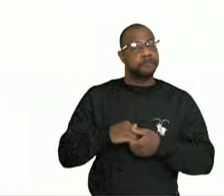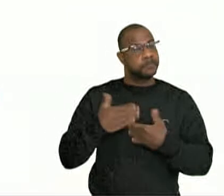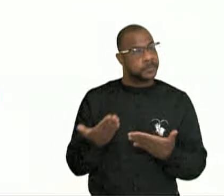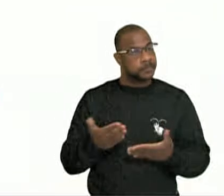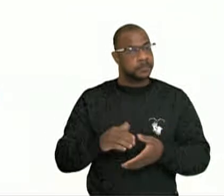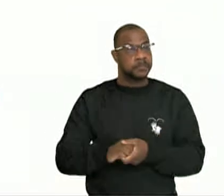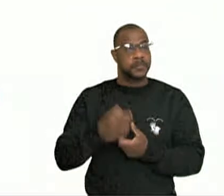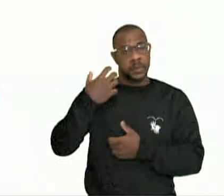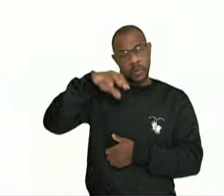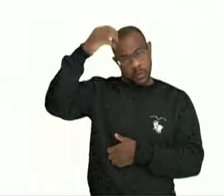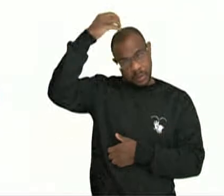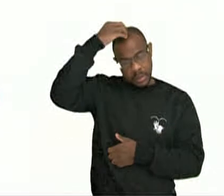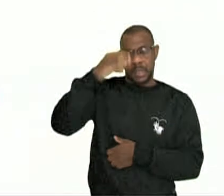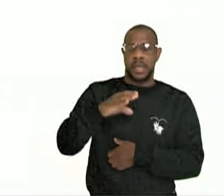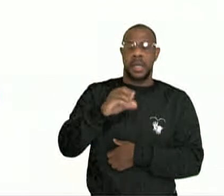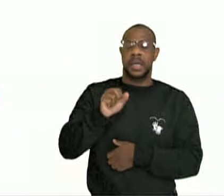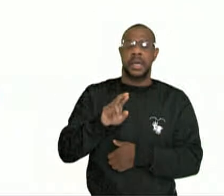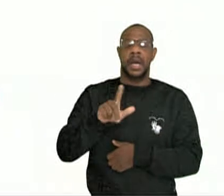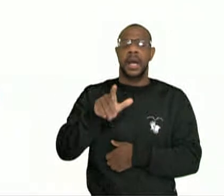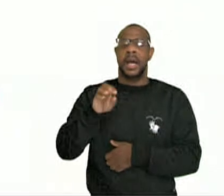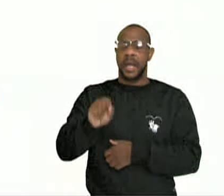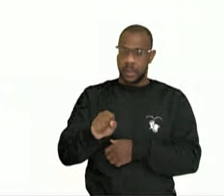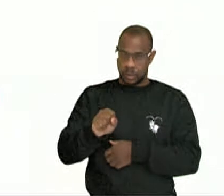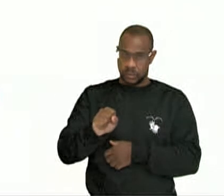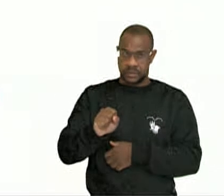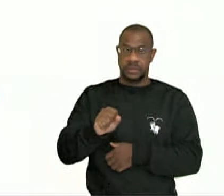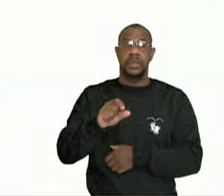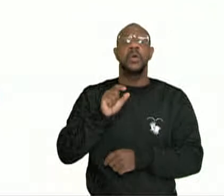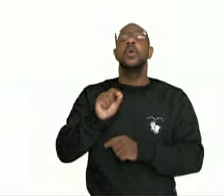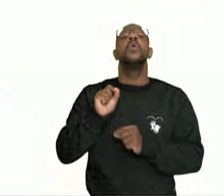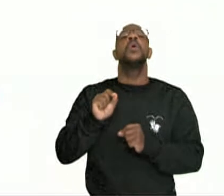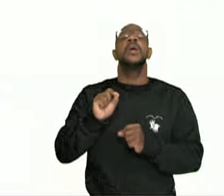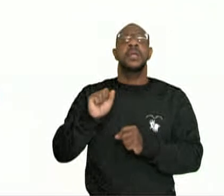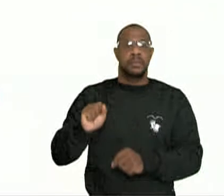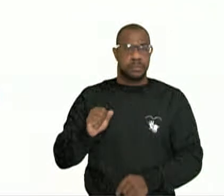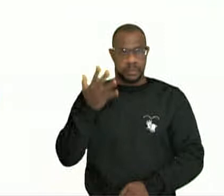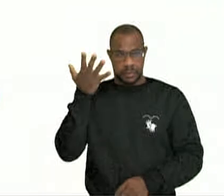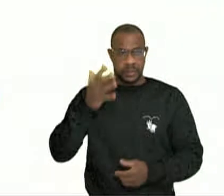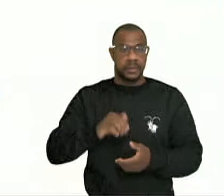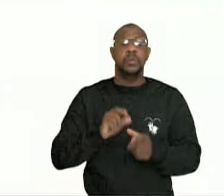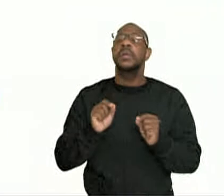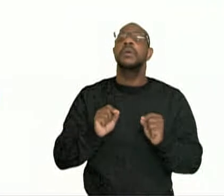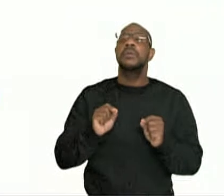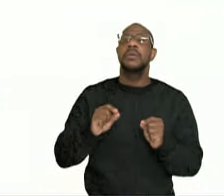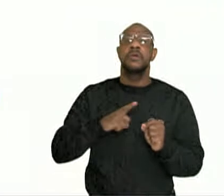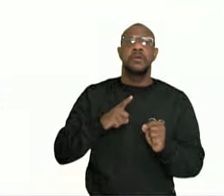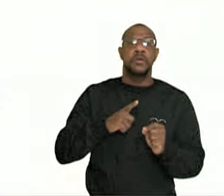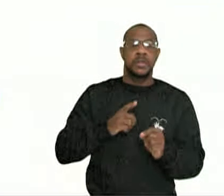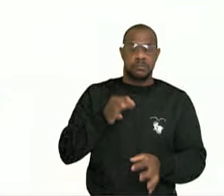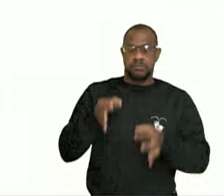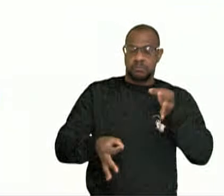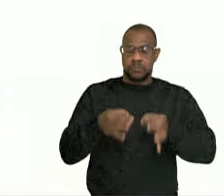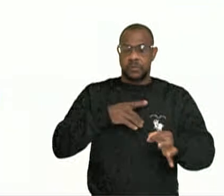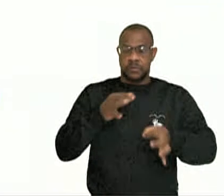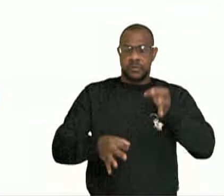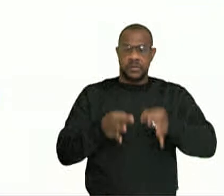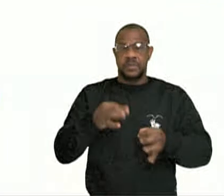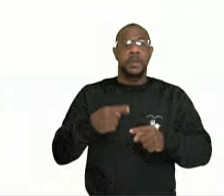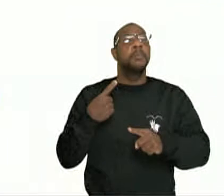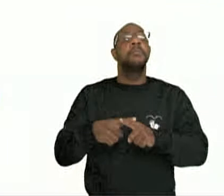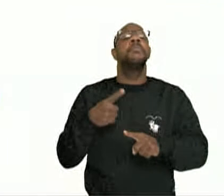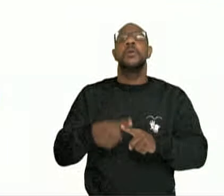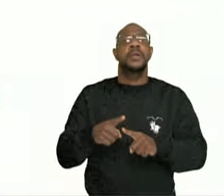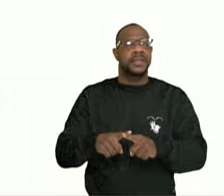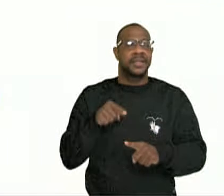rei, Carlos I, da dinastia dos Stuarts, filho de Jaime I, foi julgado por traição, não